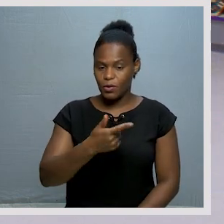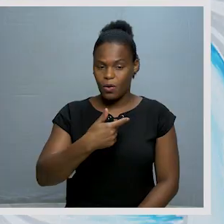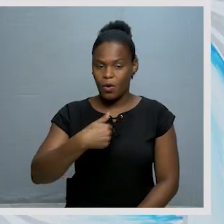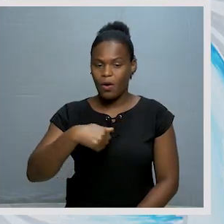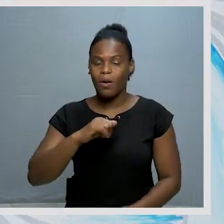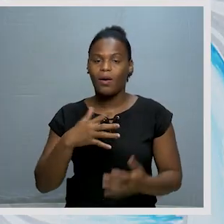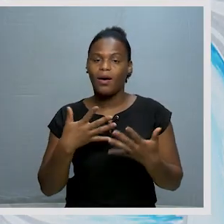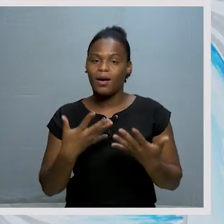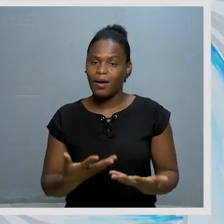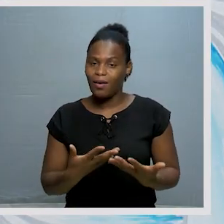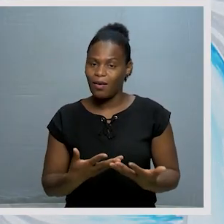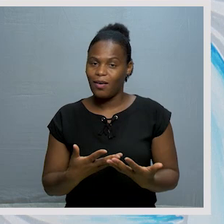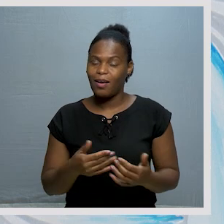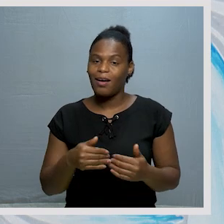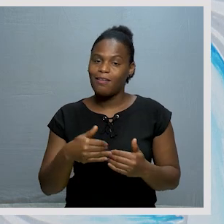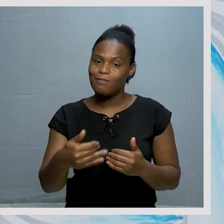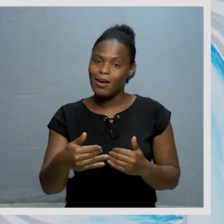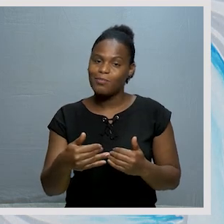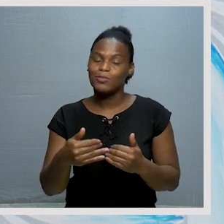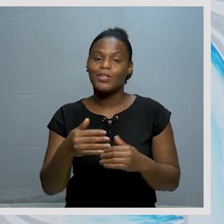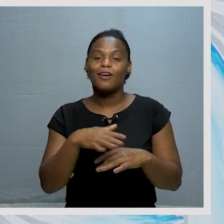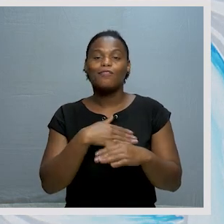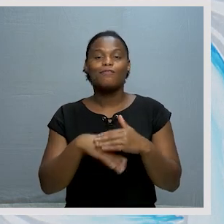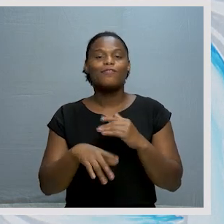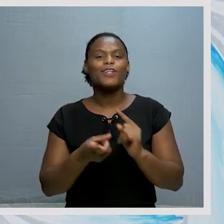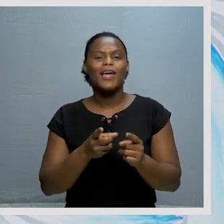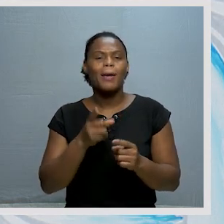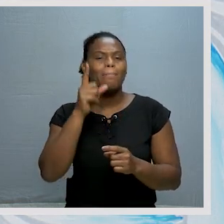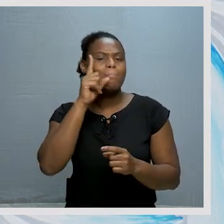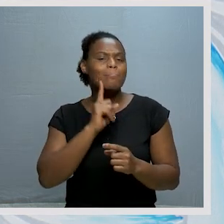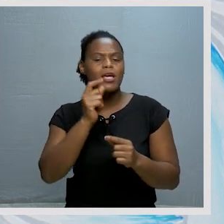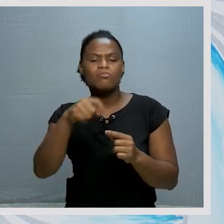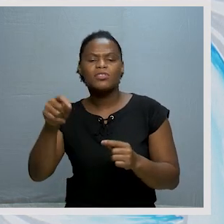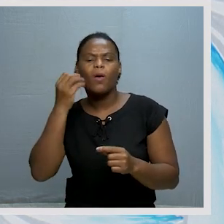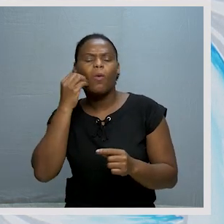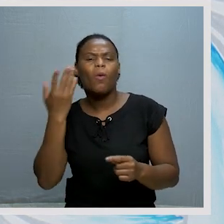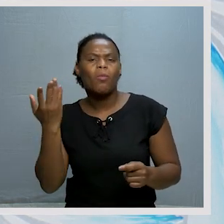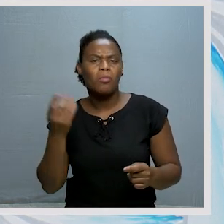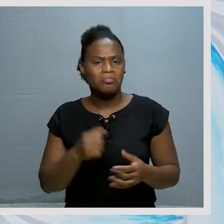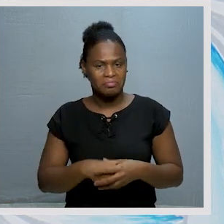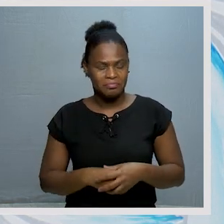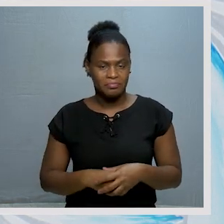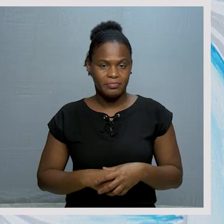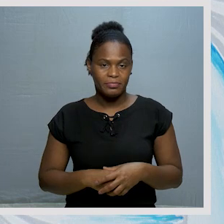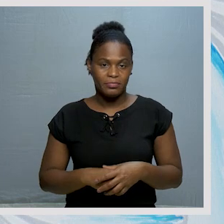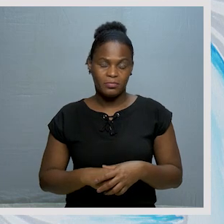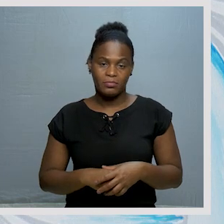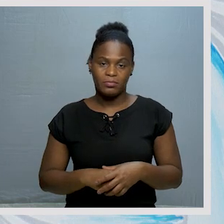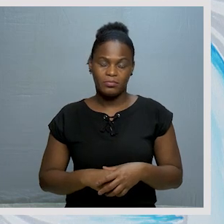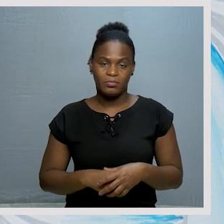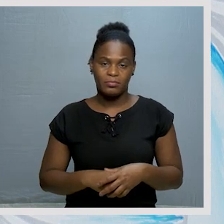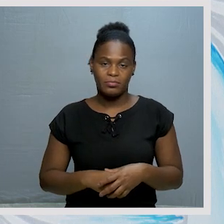Agora, neste momento, vamos passar para a formação do feminino. Como é que formamos o feminino? Temos